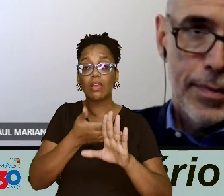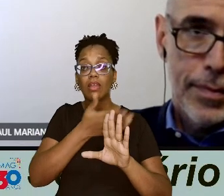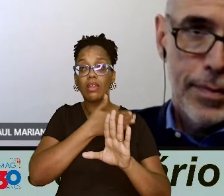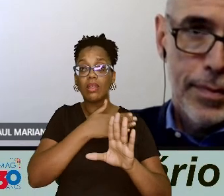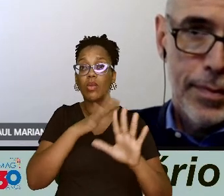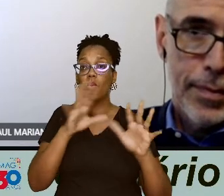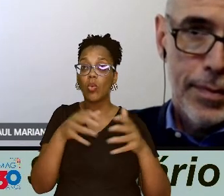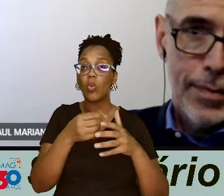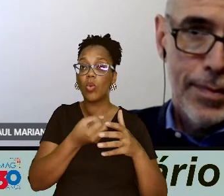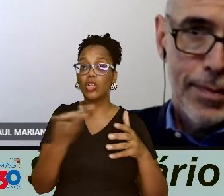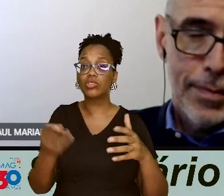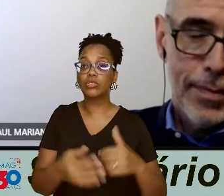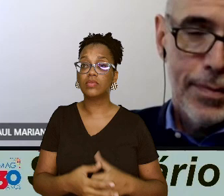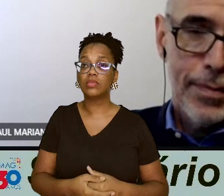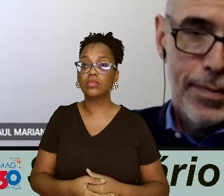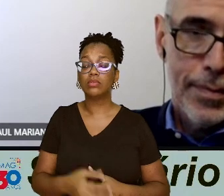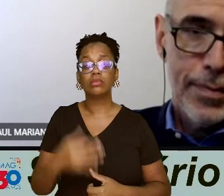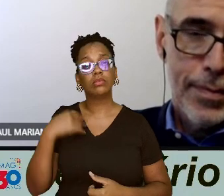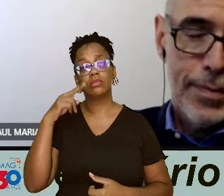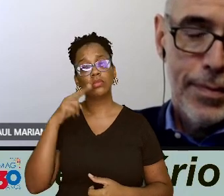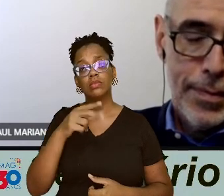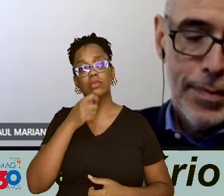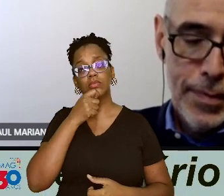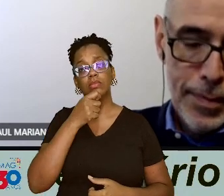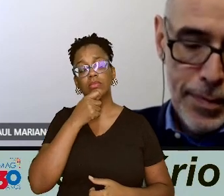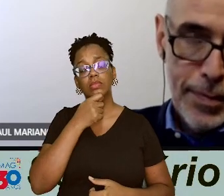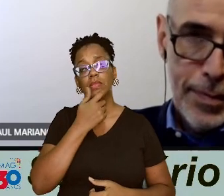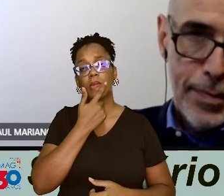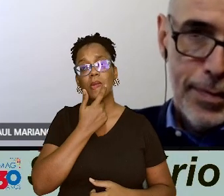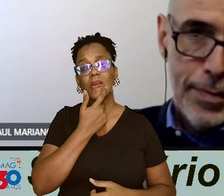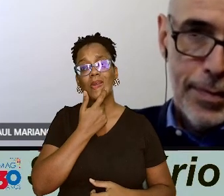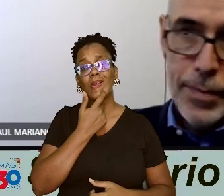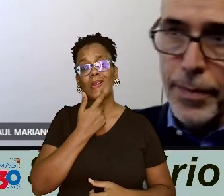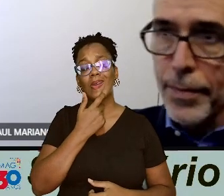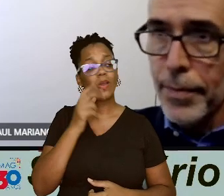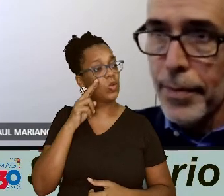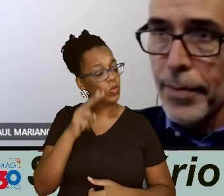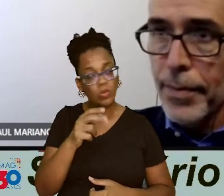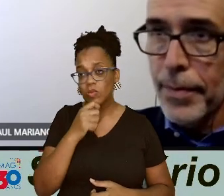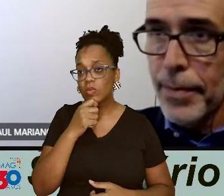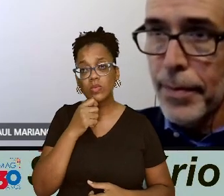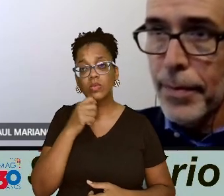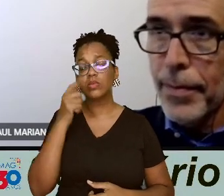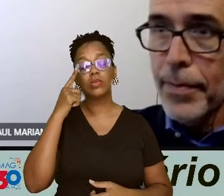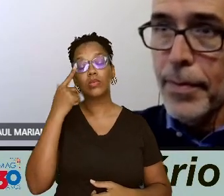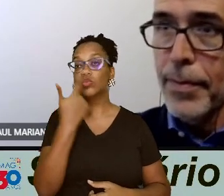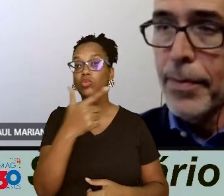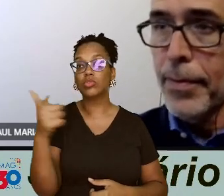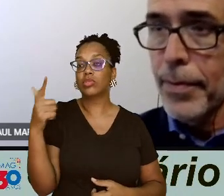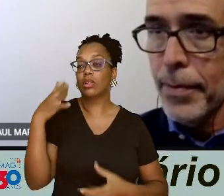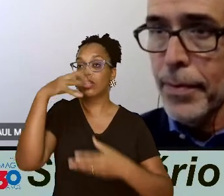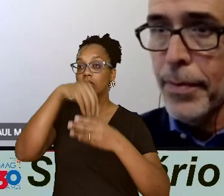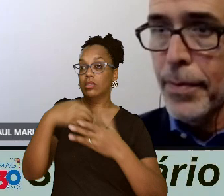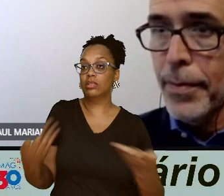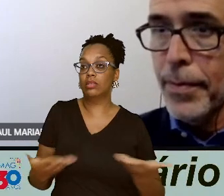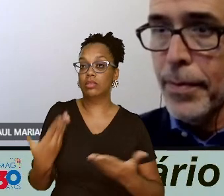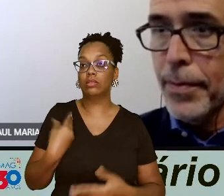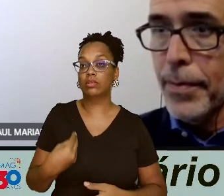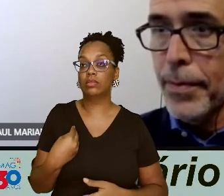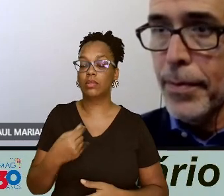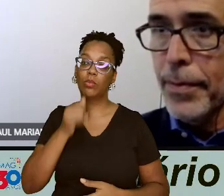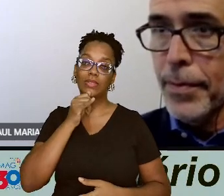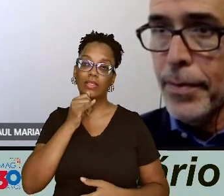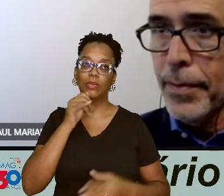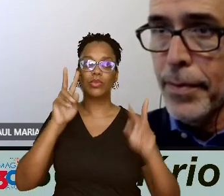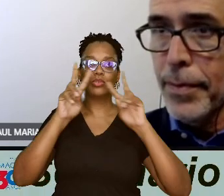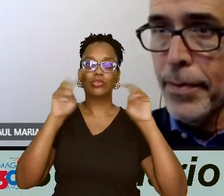coletiva. E isso eu não vejo como... E isso não está na nossa atualidade. Por exemplo, questões